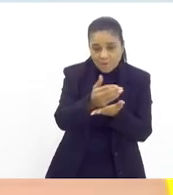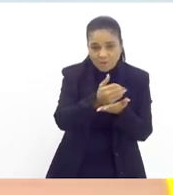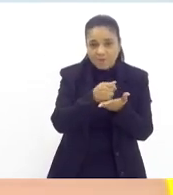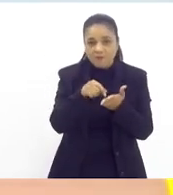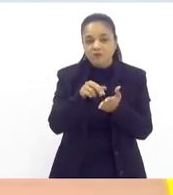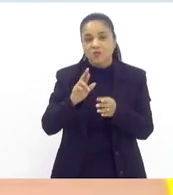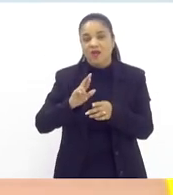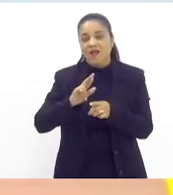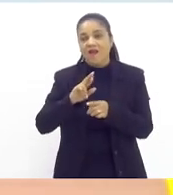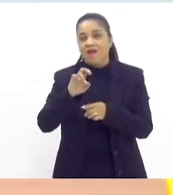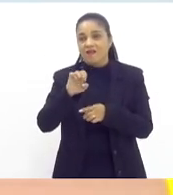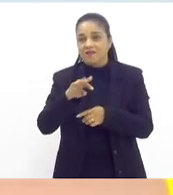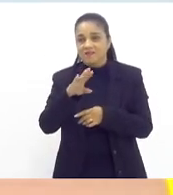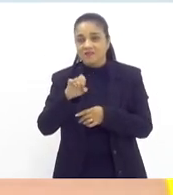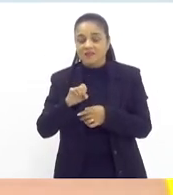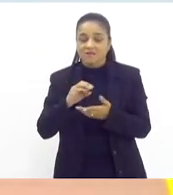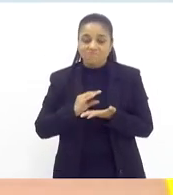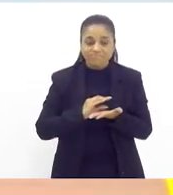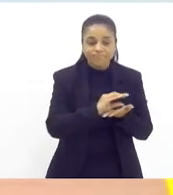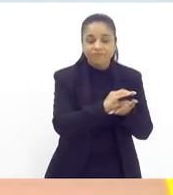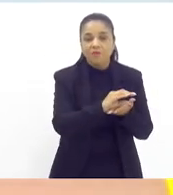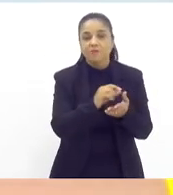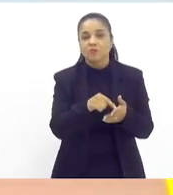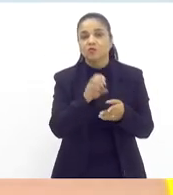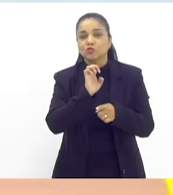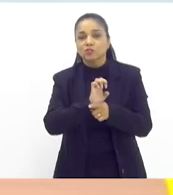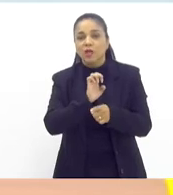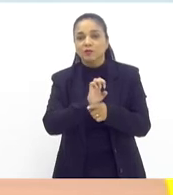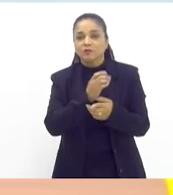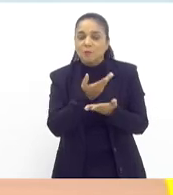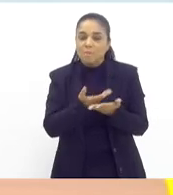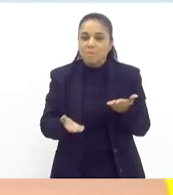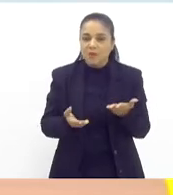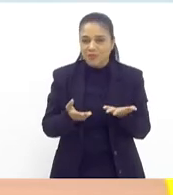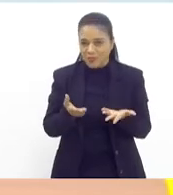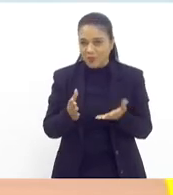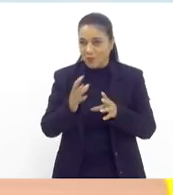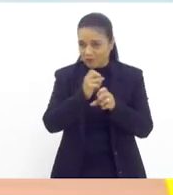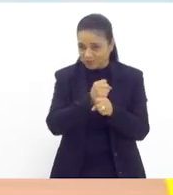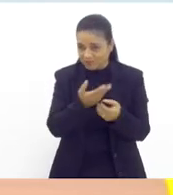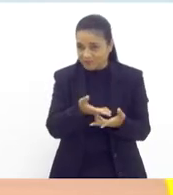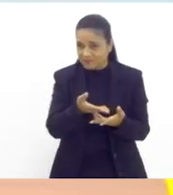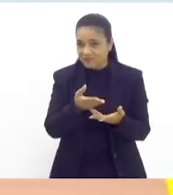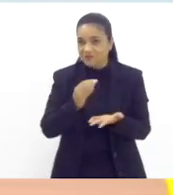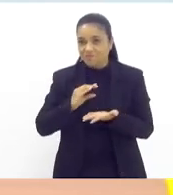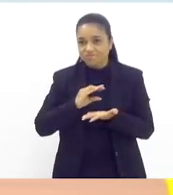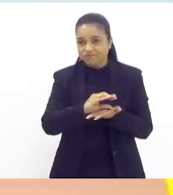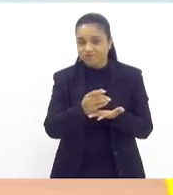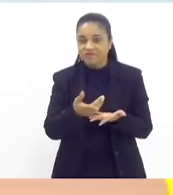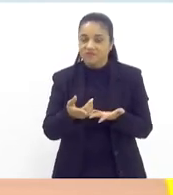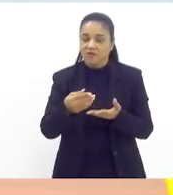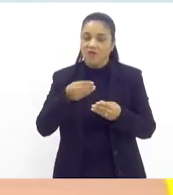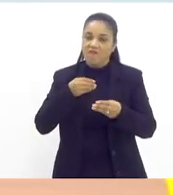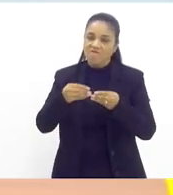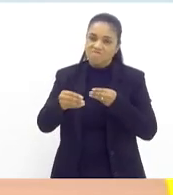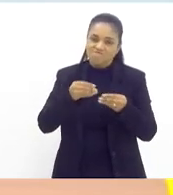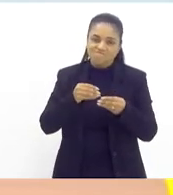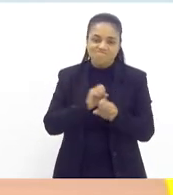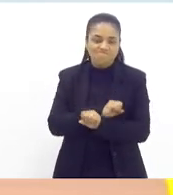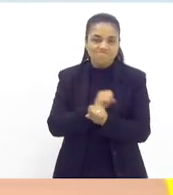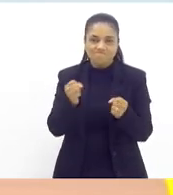para transferir para o estado rico que perdeu participação no bolo. Tá certo? Então, isso inviabiliza essa